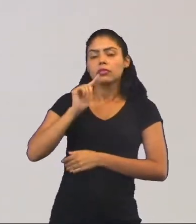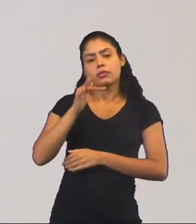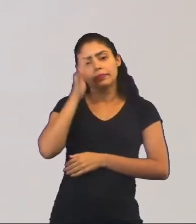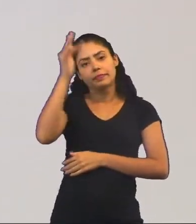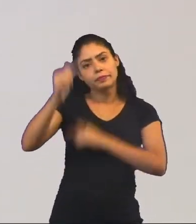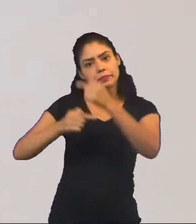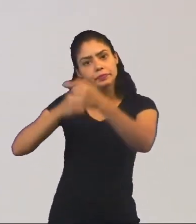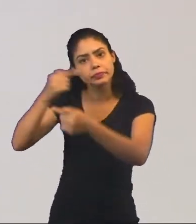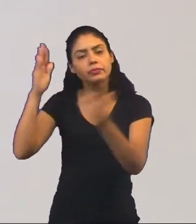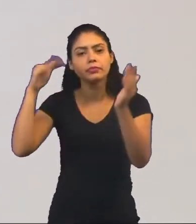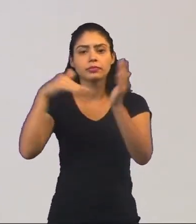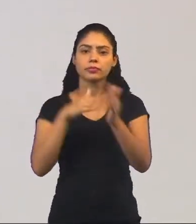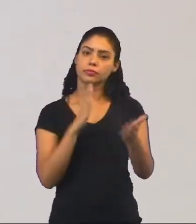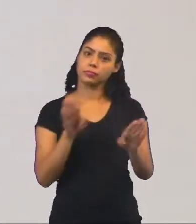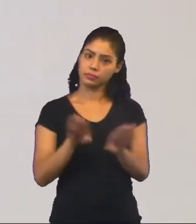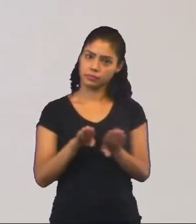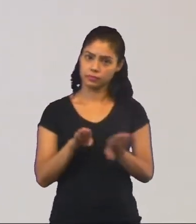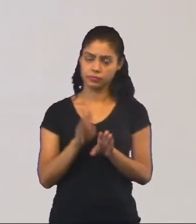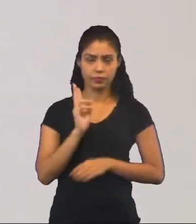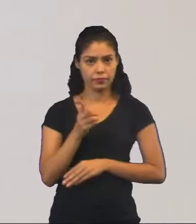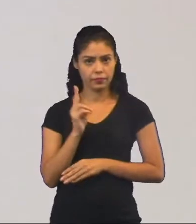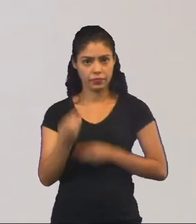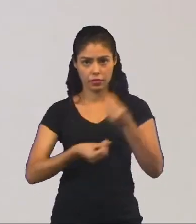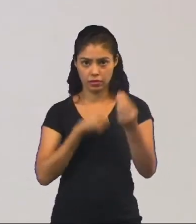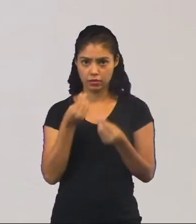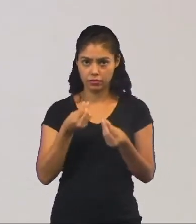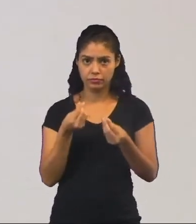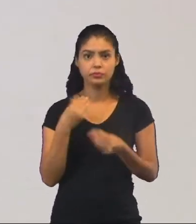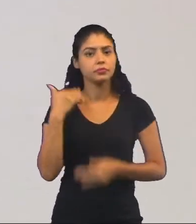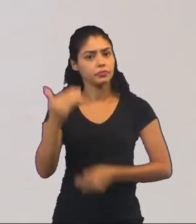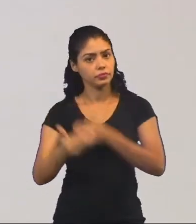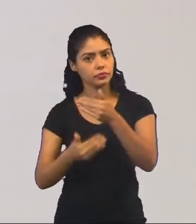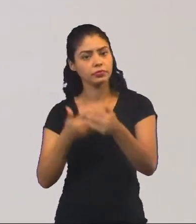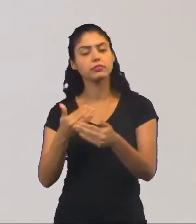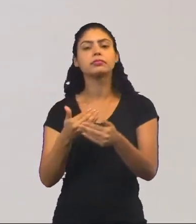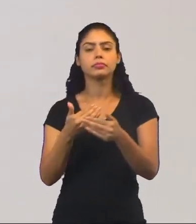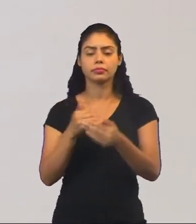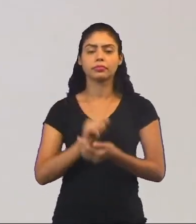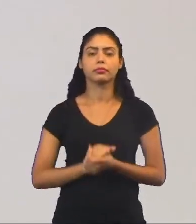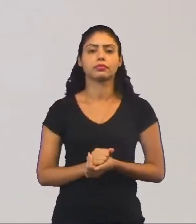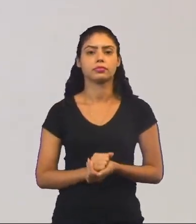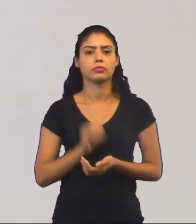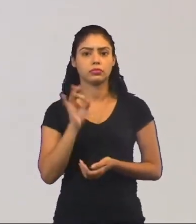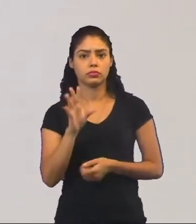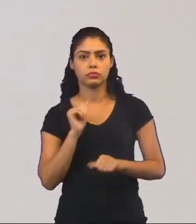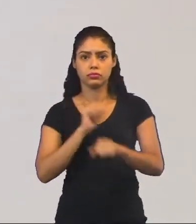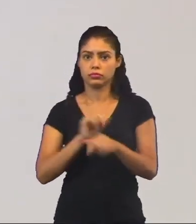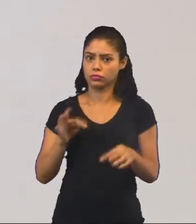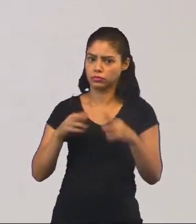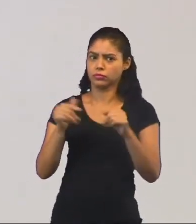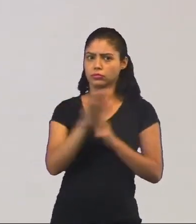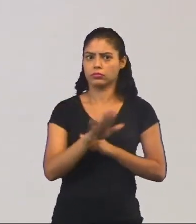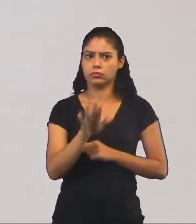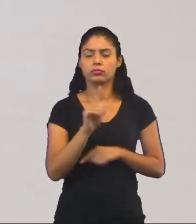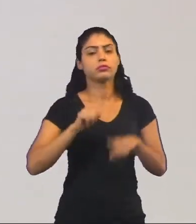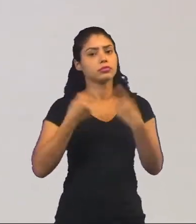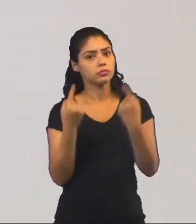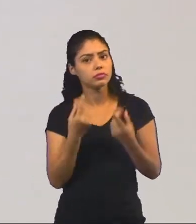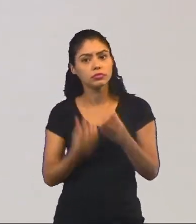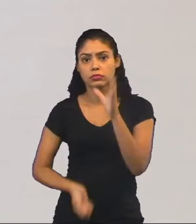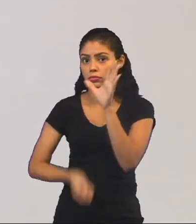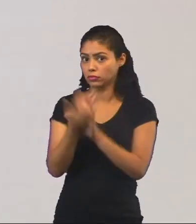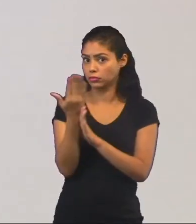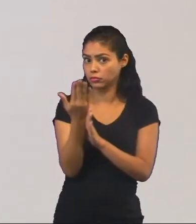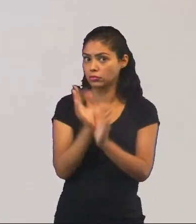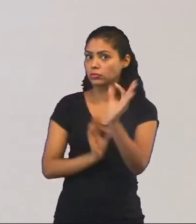gerações e também, ao mesmo tempo, ter formas de desenvolvimento sustentável. Não é para parar tudo de uma vez, mas criar meios